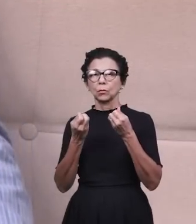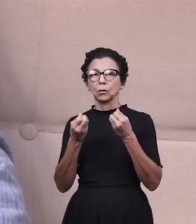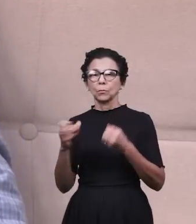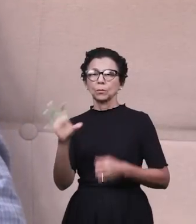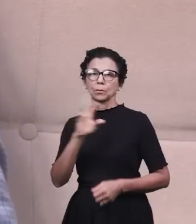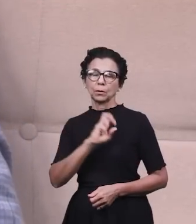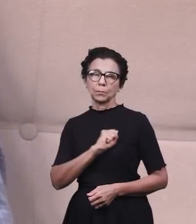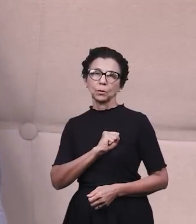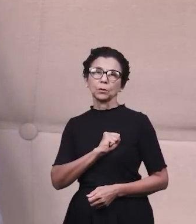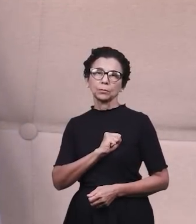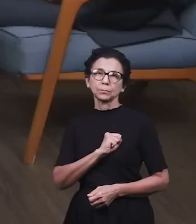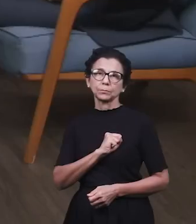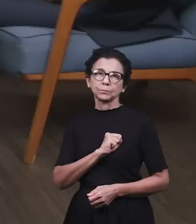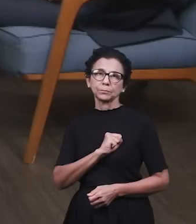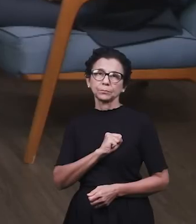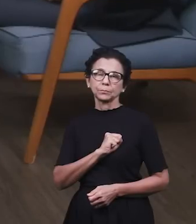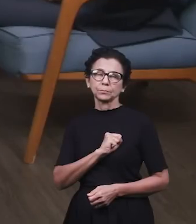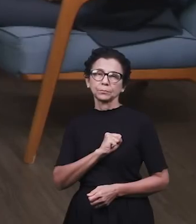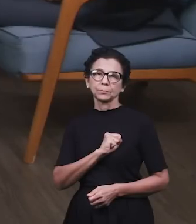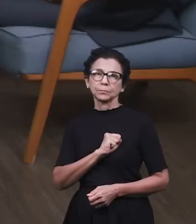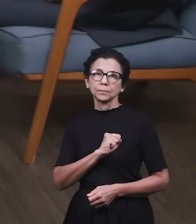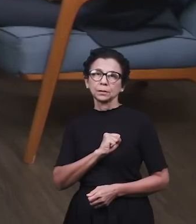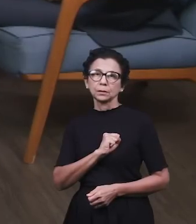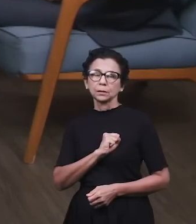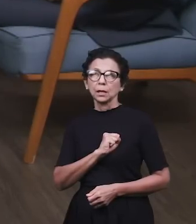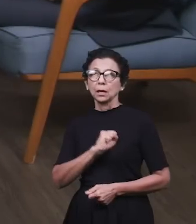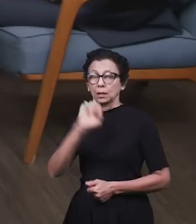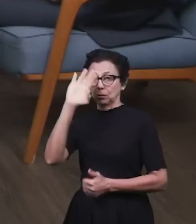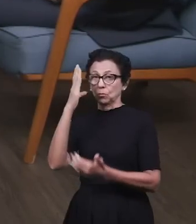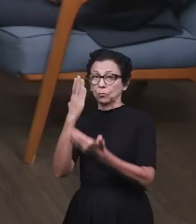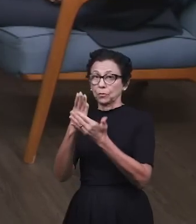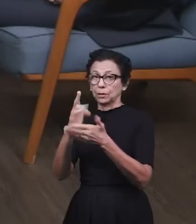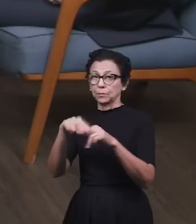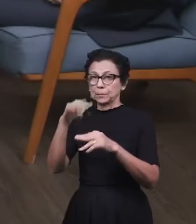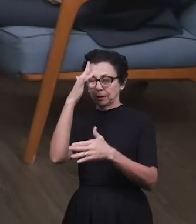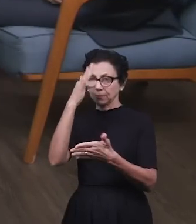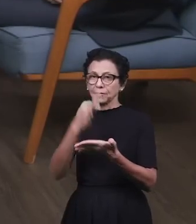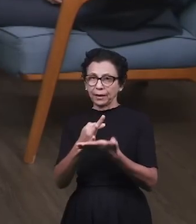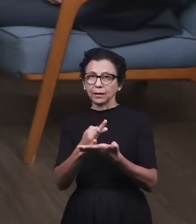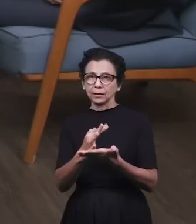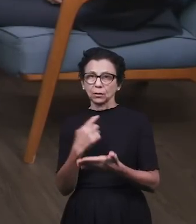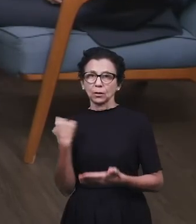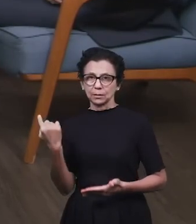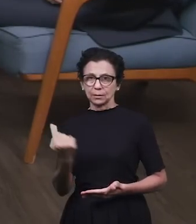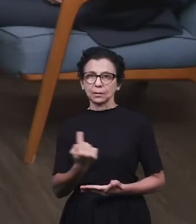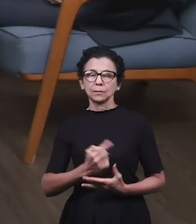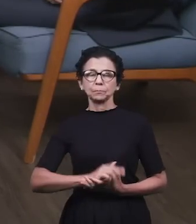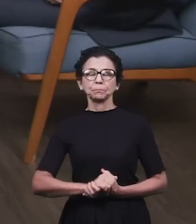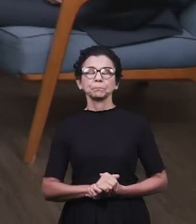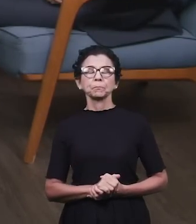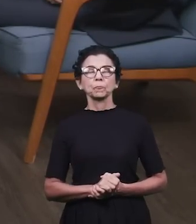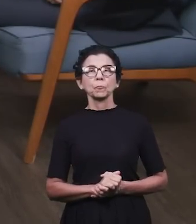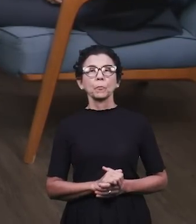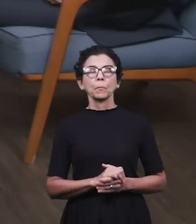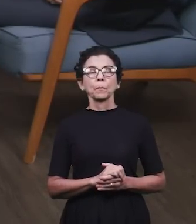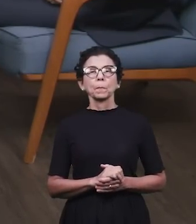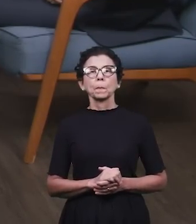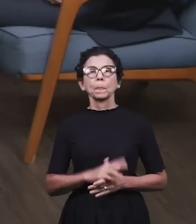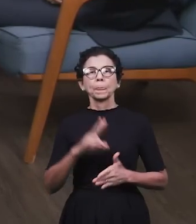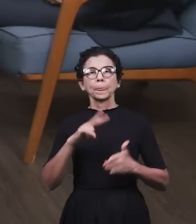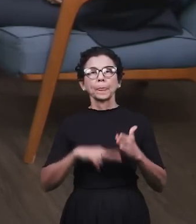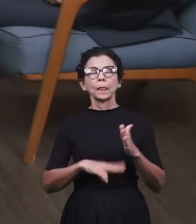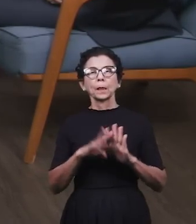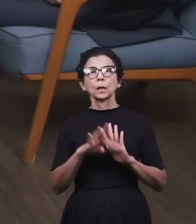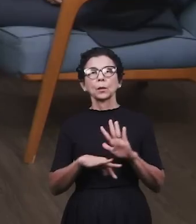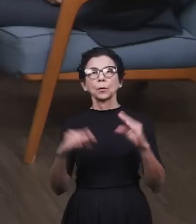fé. Amém. Glória a Deus. Vocês colocaram aqui, a gente de vez em quando fala sobre um texto, eu vou ler um texto, vou pedir que